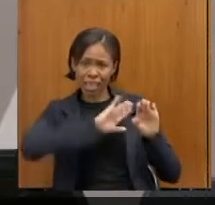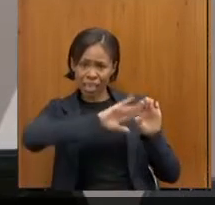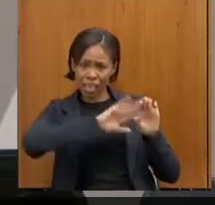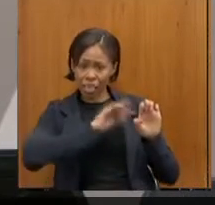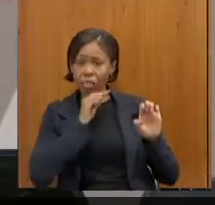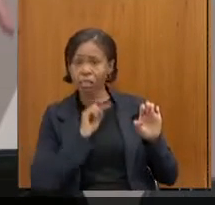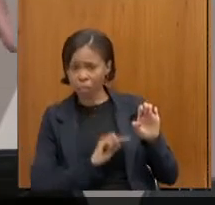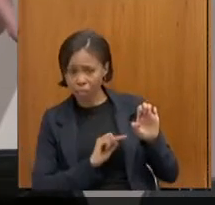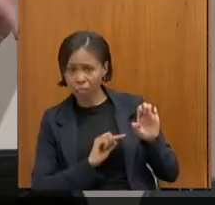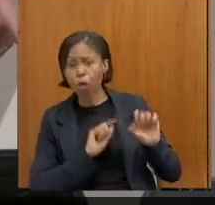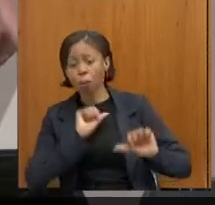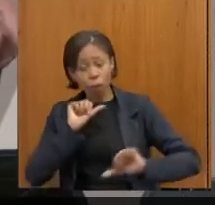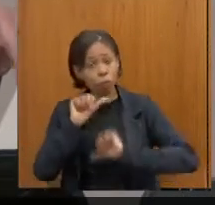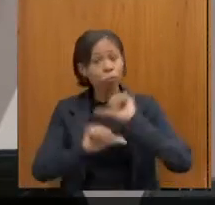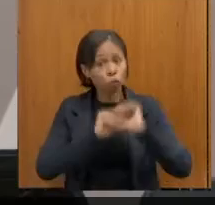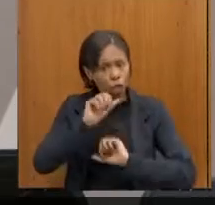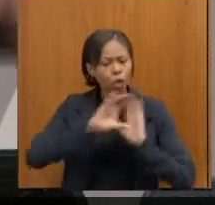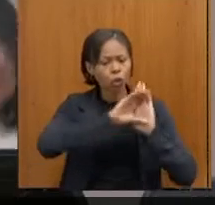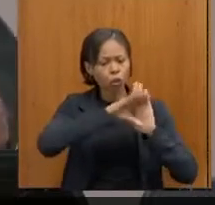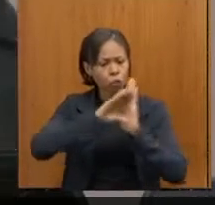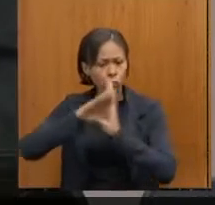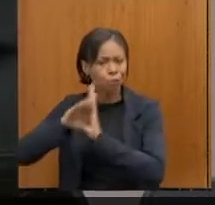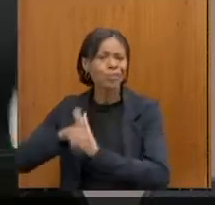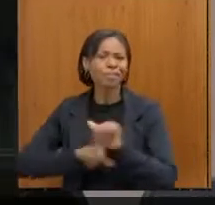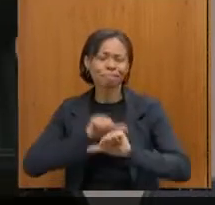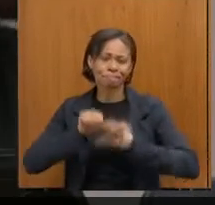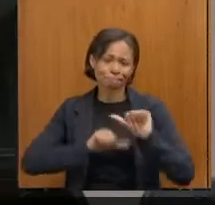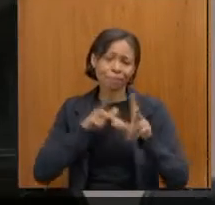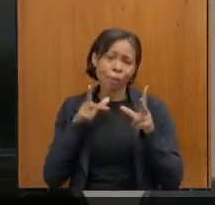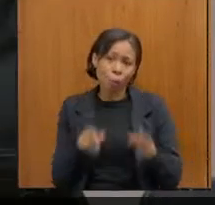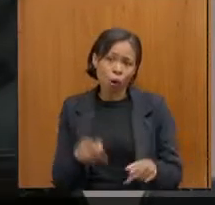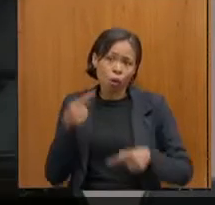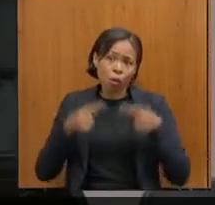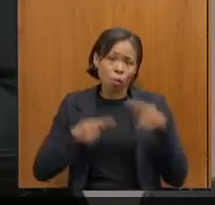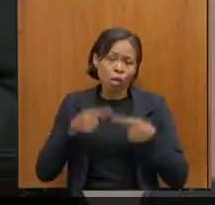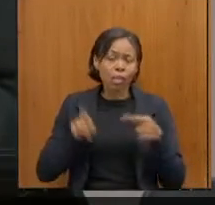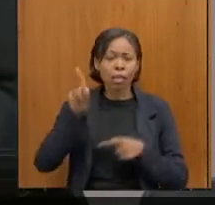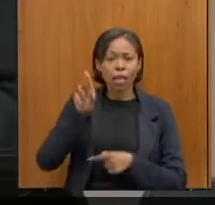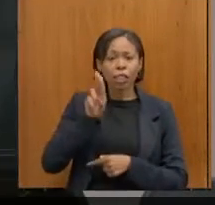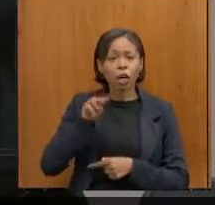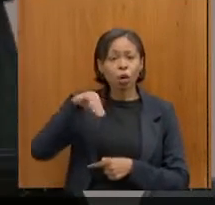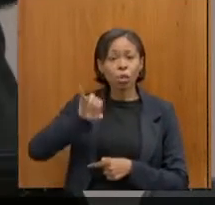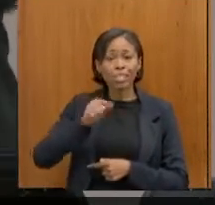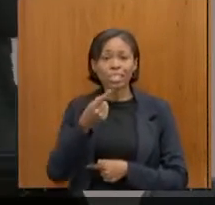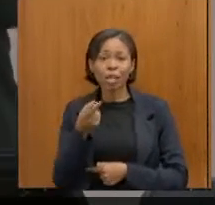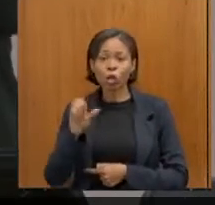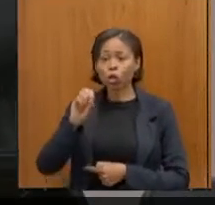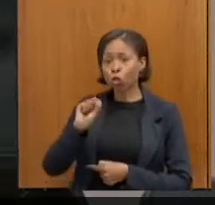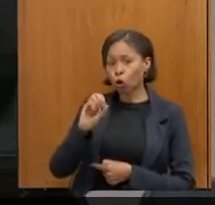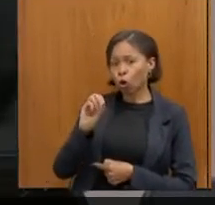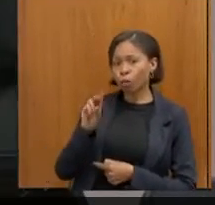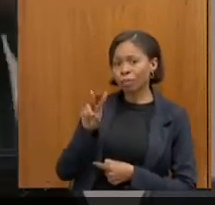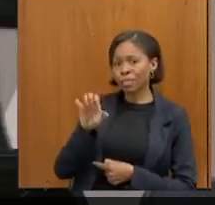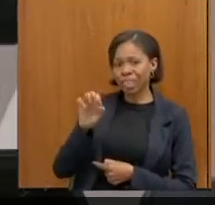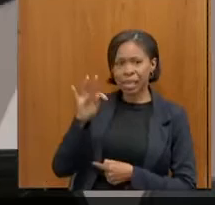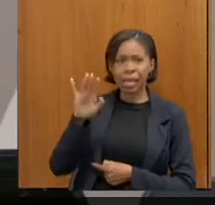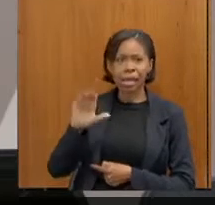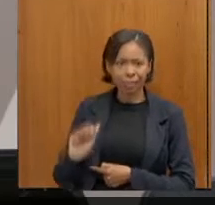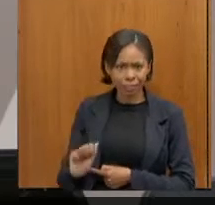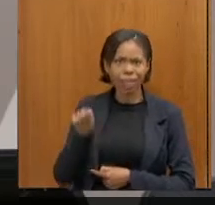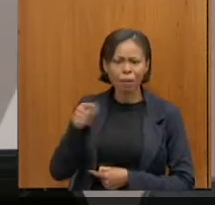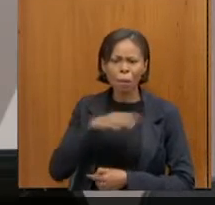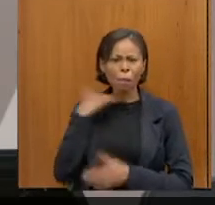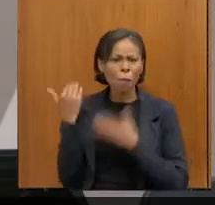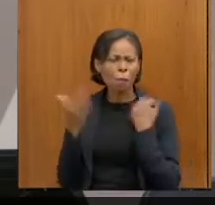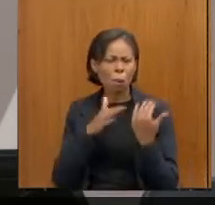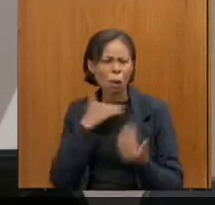transformar inclusive os conceitos Como foi o debate da União Soviética morreu ali nas que são